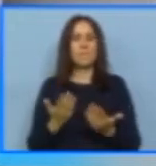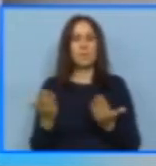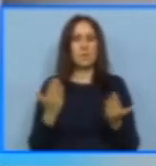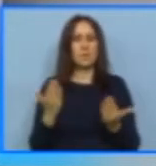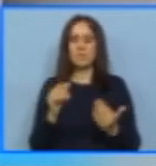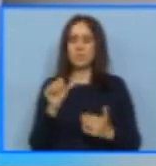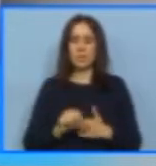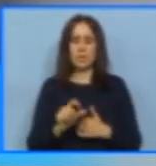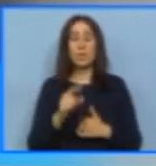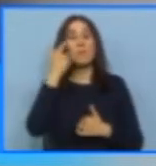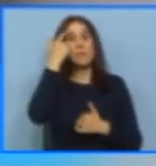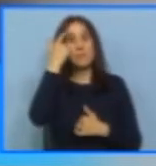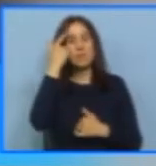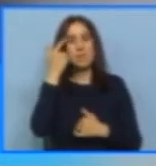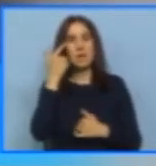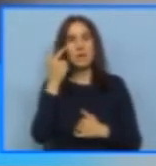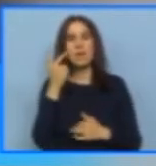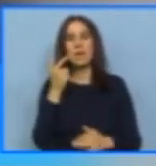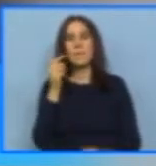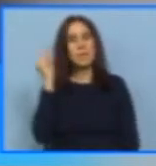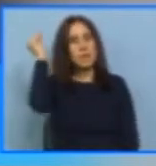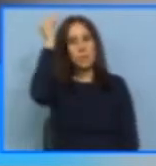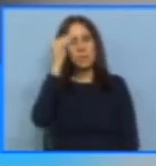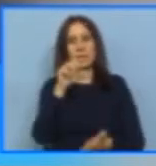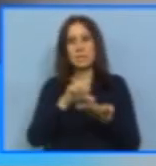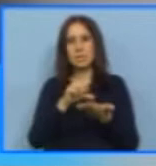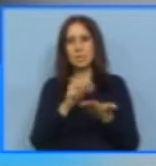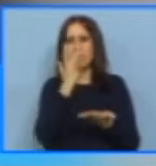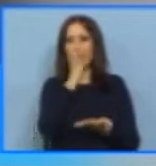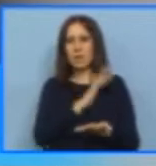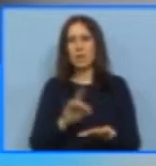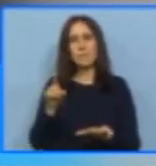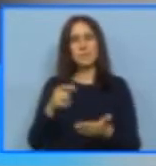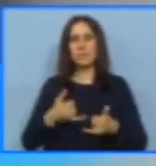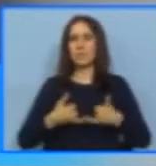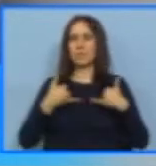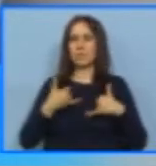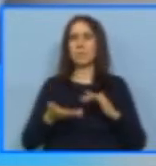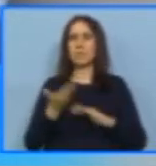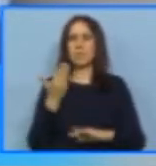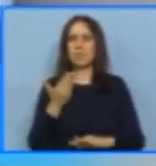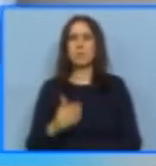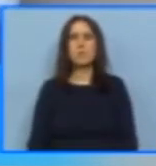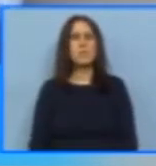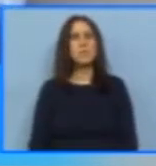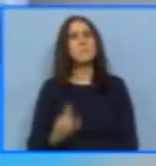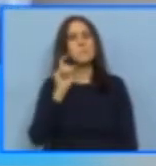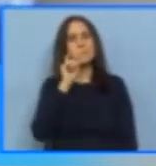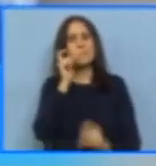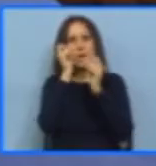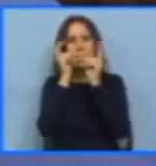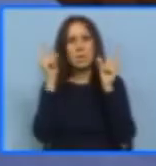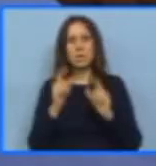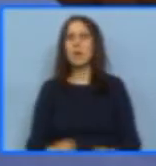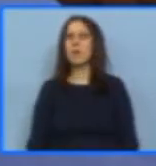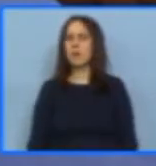ainda pior. Eu estava a pensar na República Centro-Africana, mas eu acho que esta ainda foi mais assustadora. Os alertas de segurança, os níveis de segurança não era